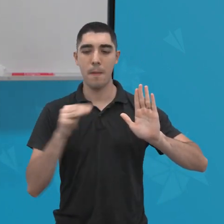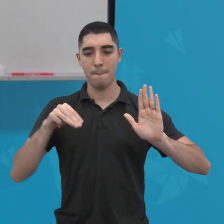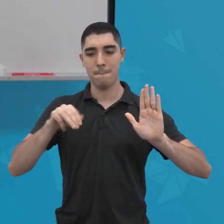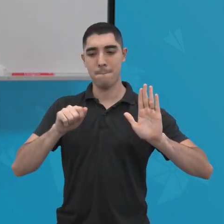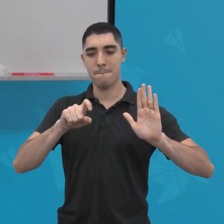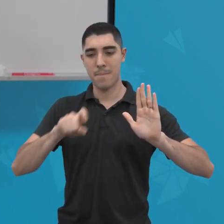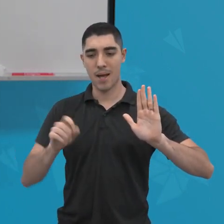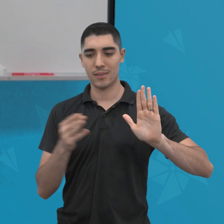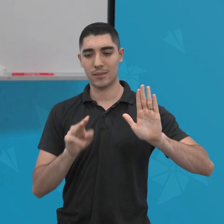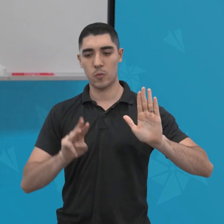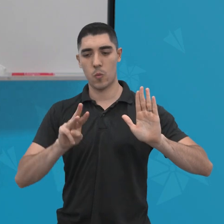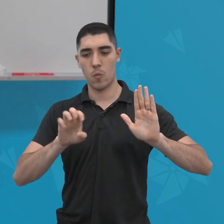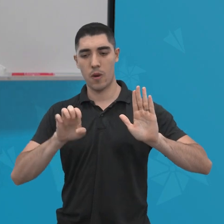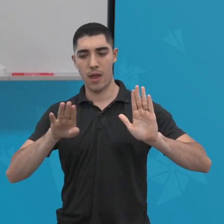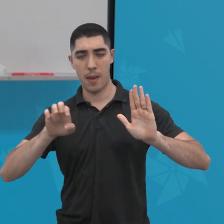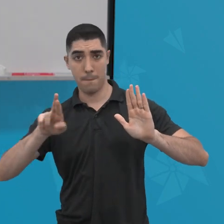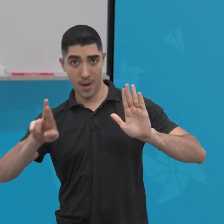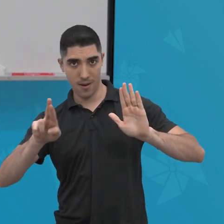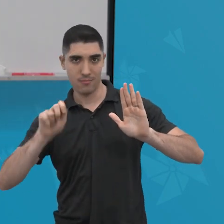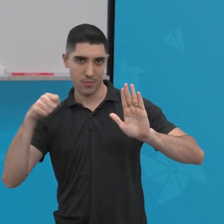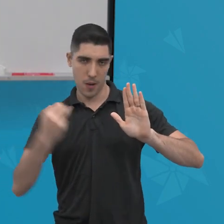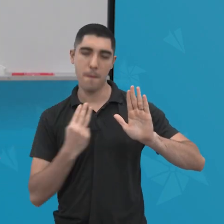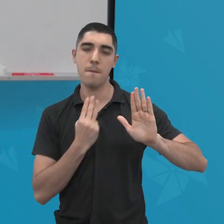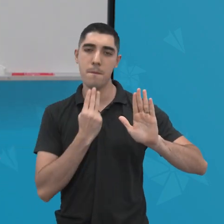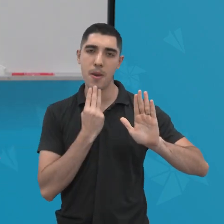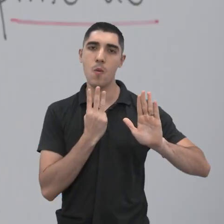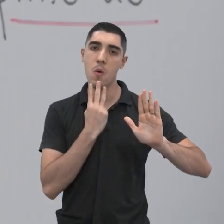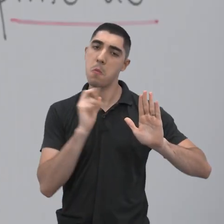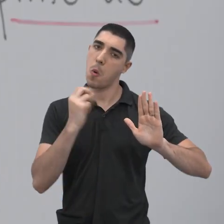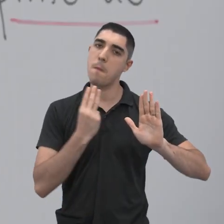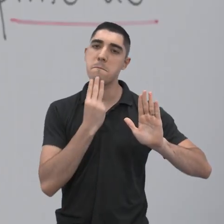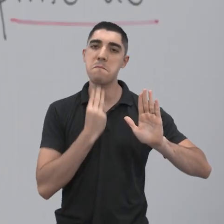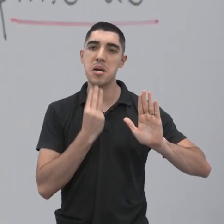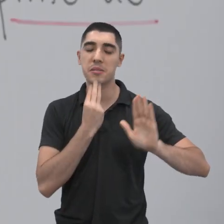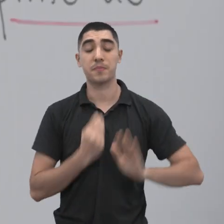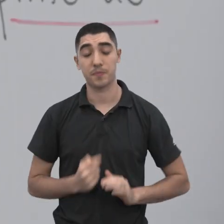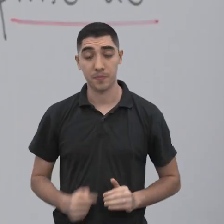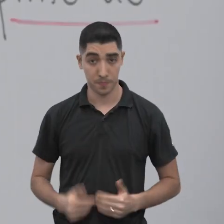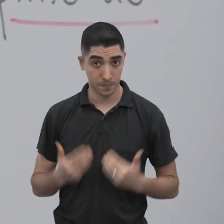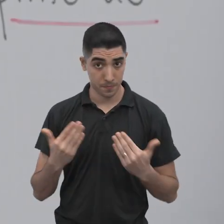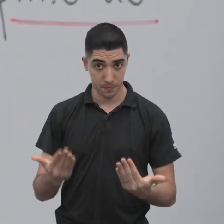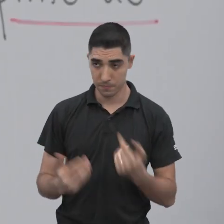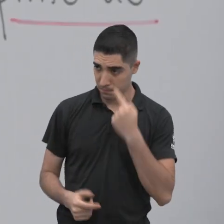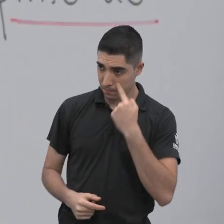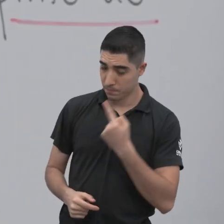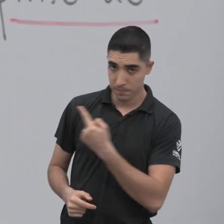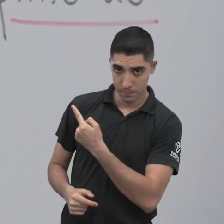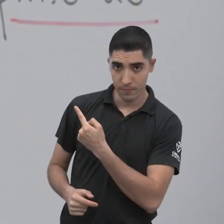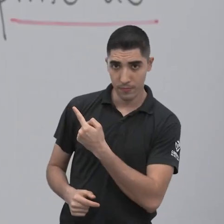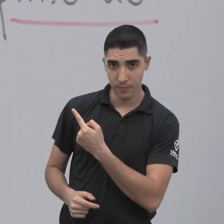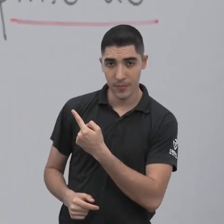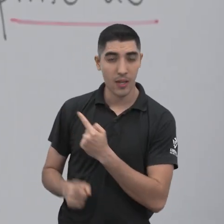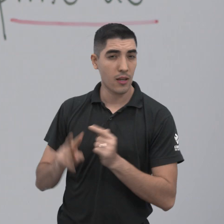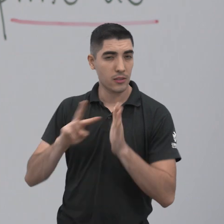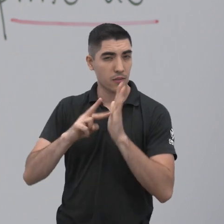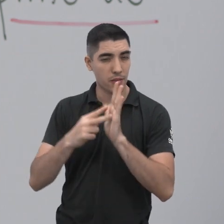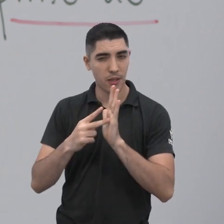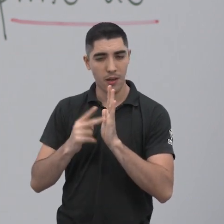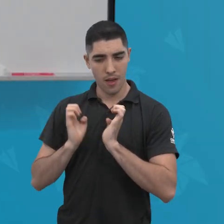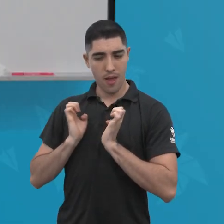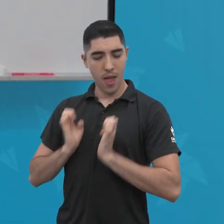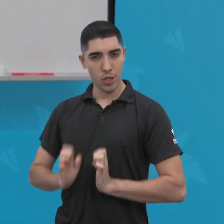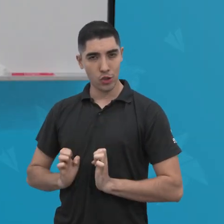dois componentes principais dele. O que nós estamos chamando aqui de ética